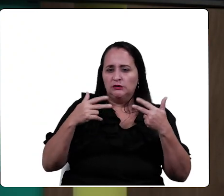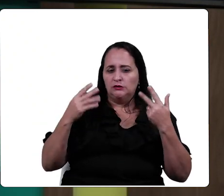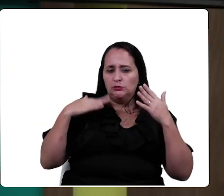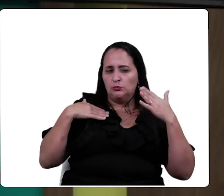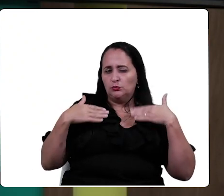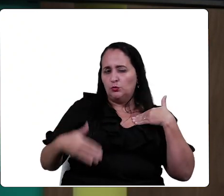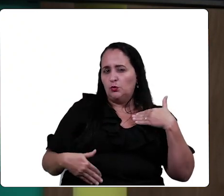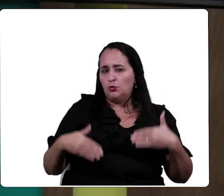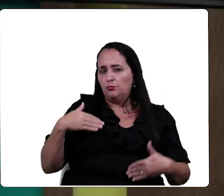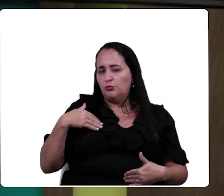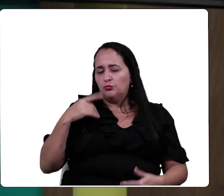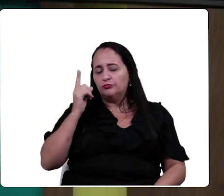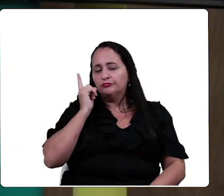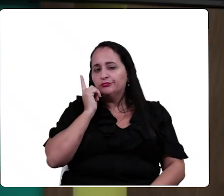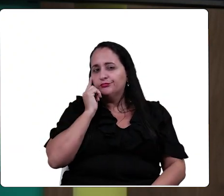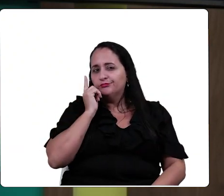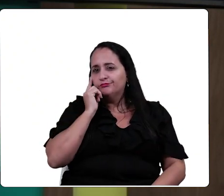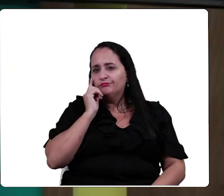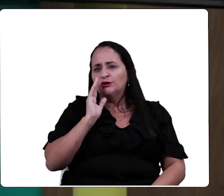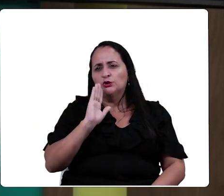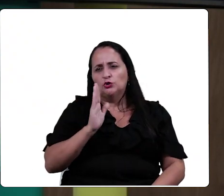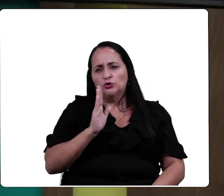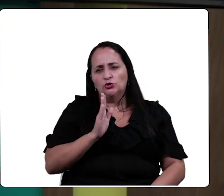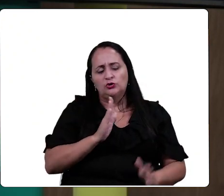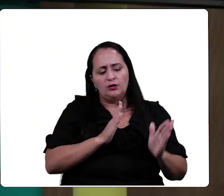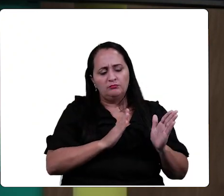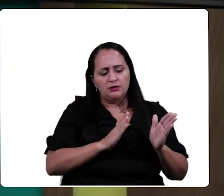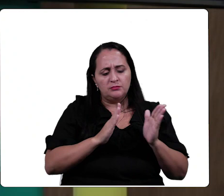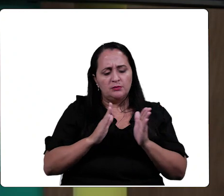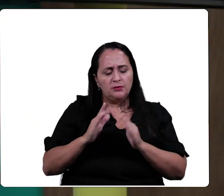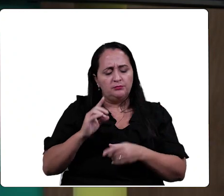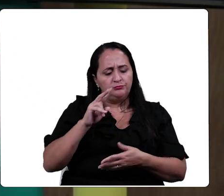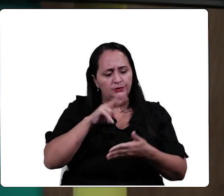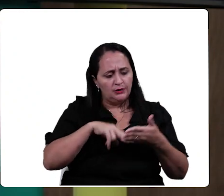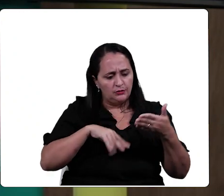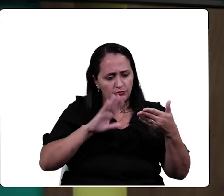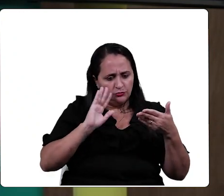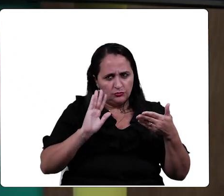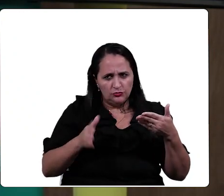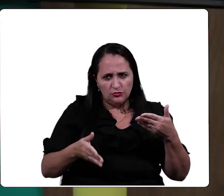dúvida. Eu já segui o primeiro passo a passo. Eu já li o texto.